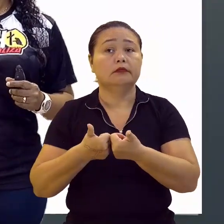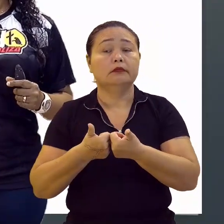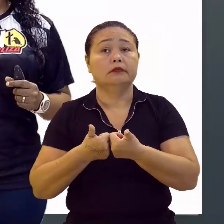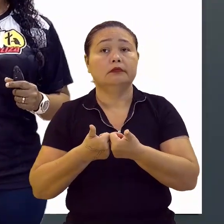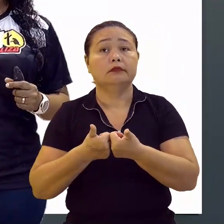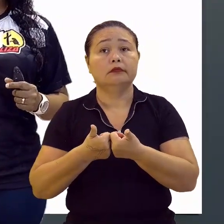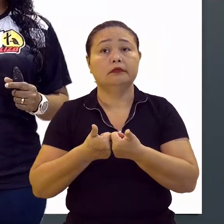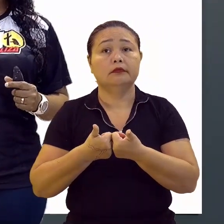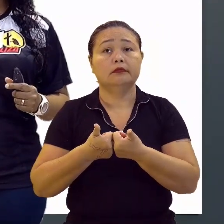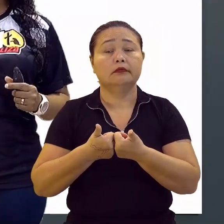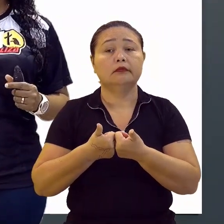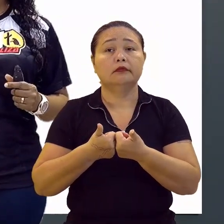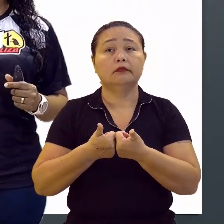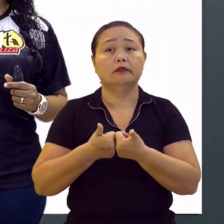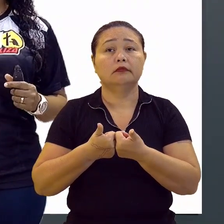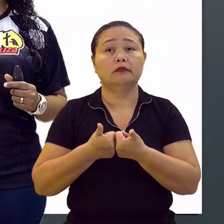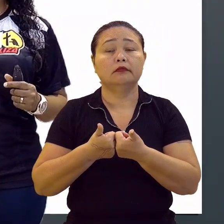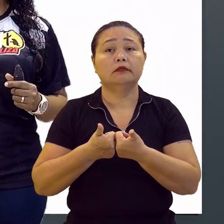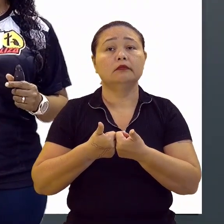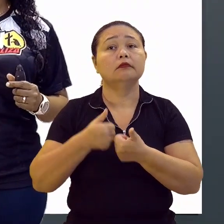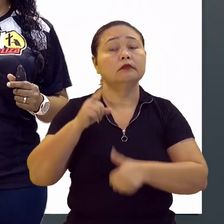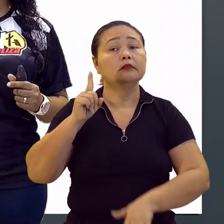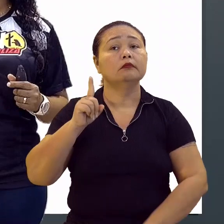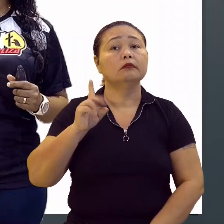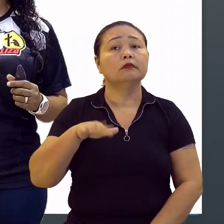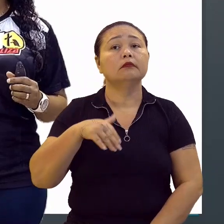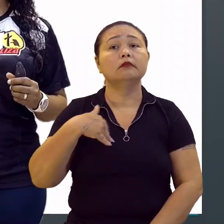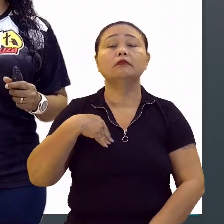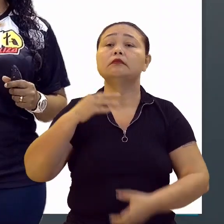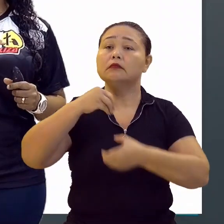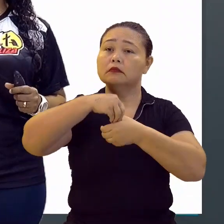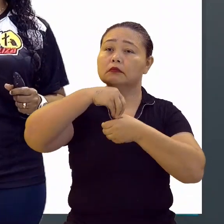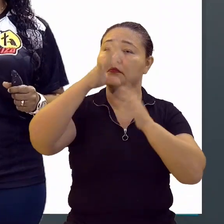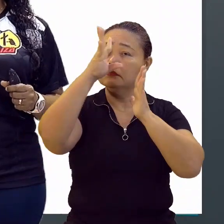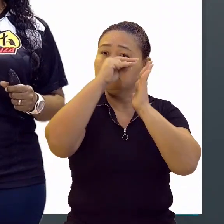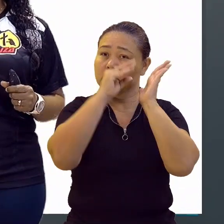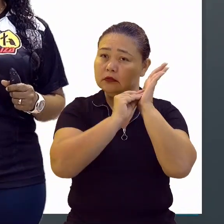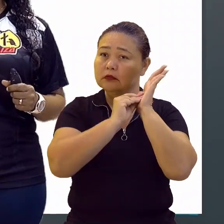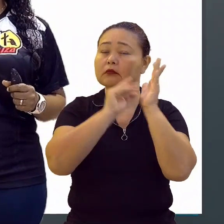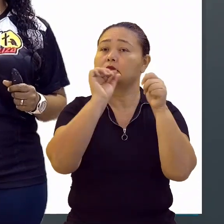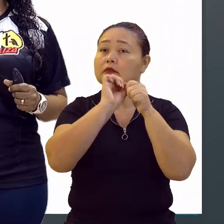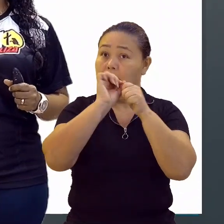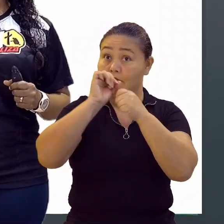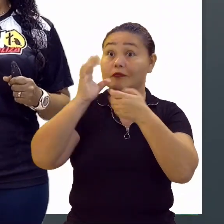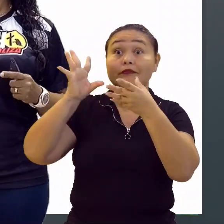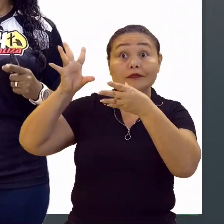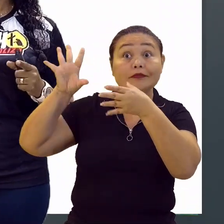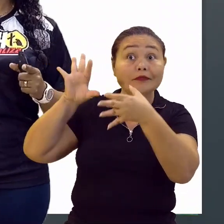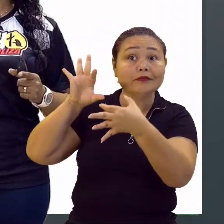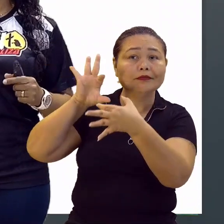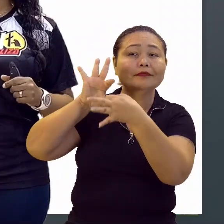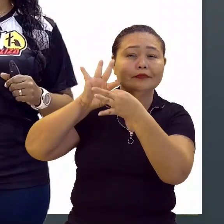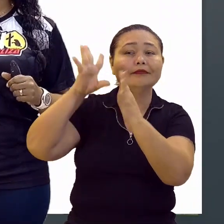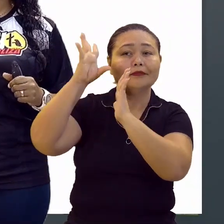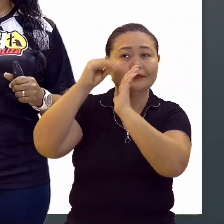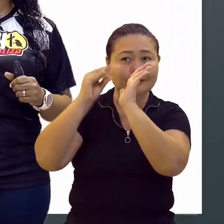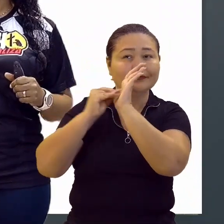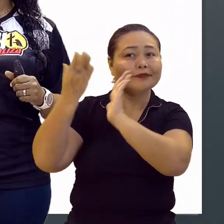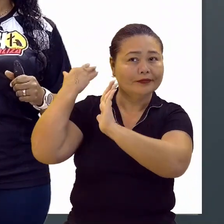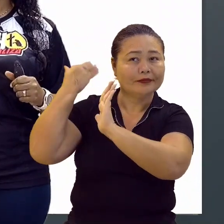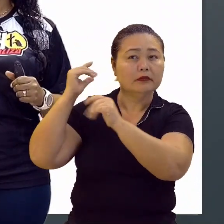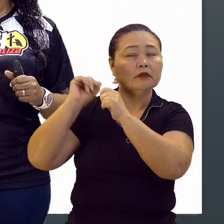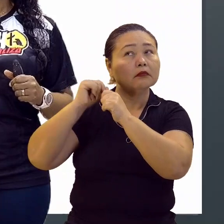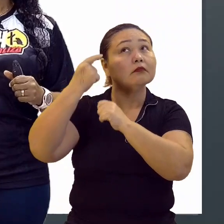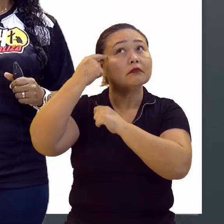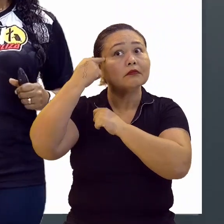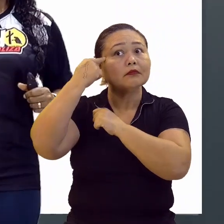E acho que esse conteúdo de hoje casou bem com o conteúdo anterior, né? Você vai ficar um pouquinho mais reflexivo, eu